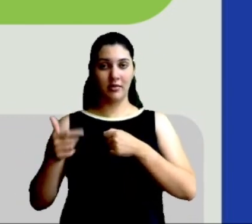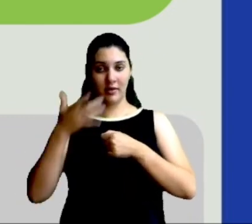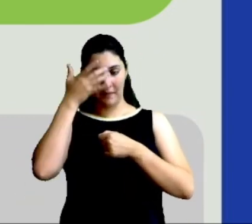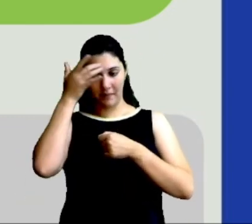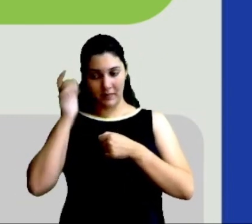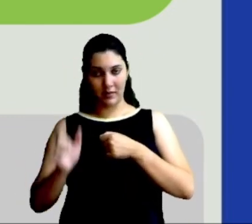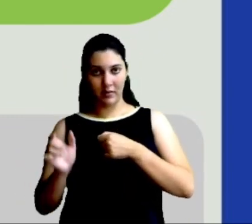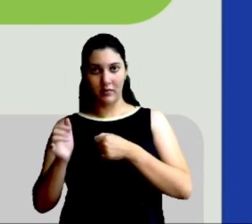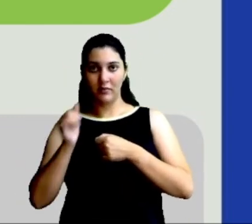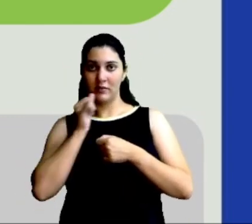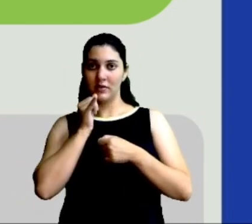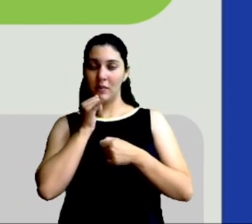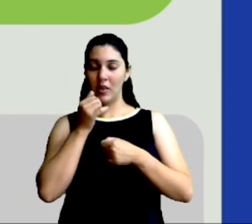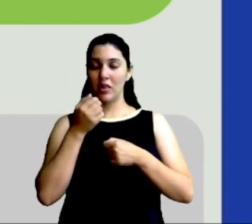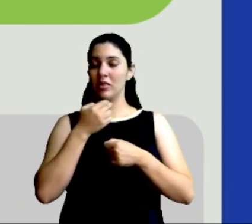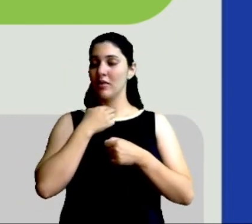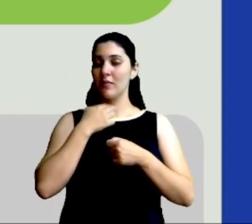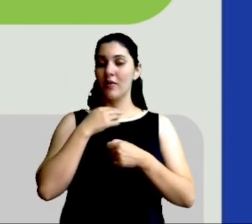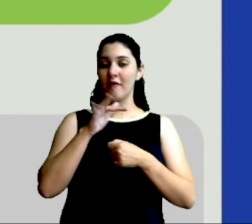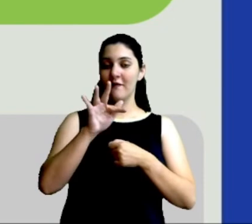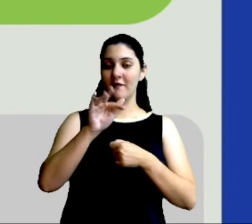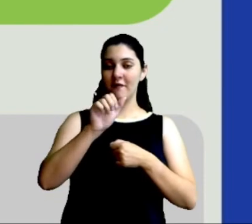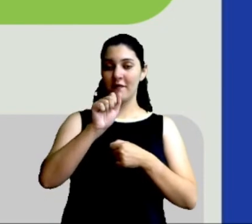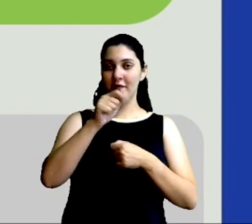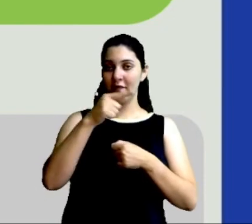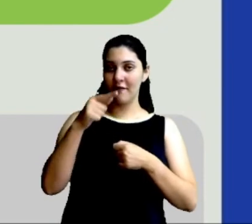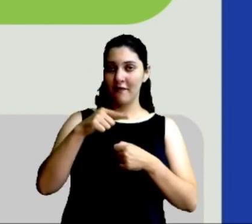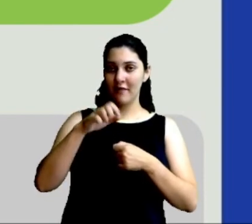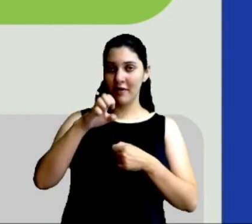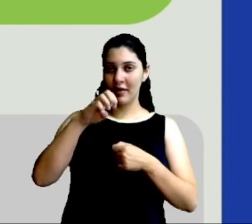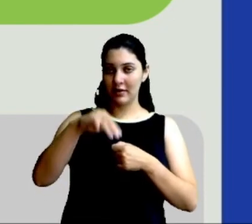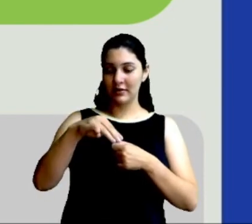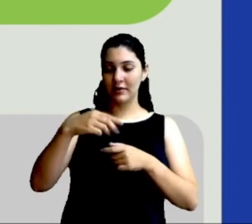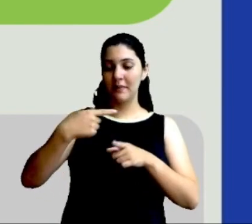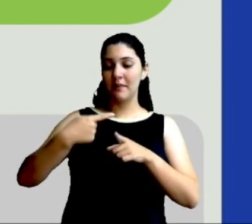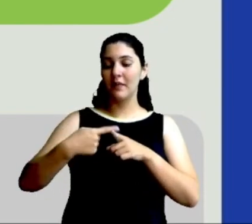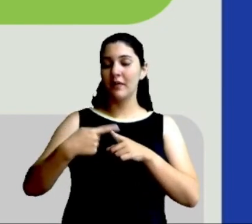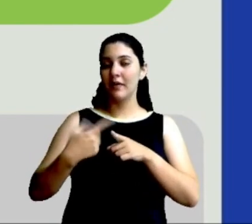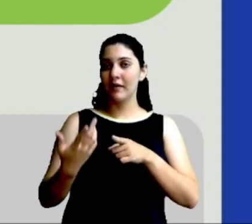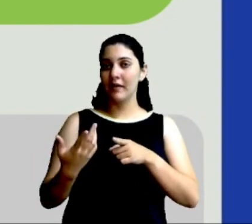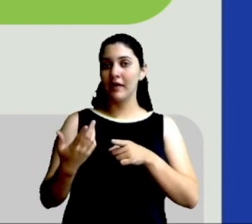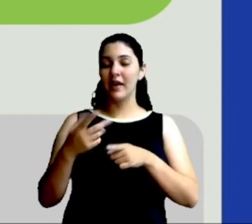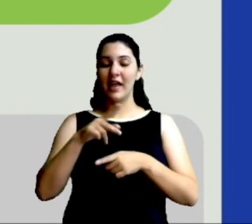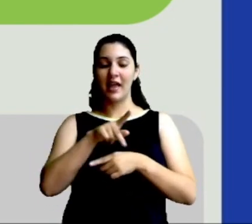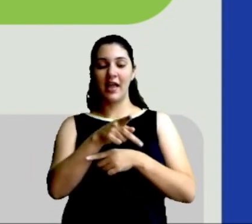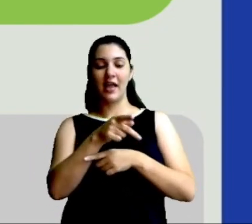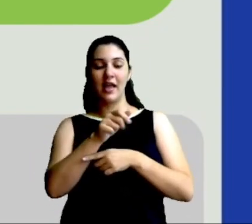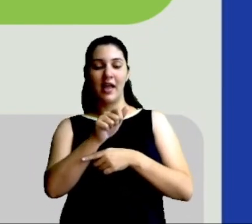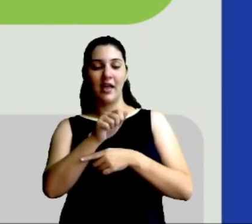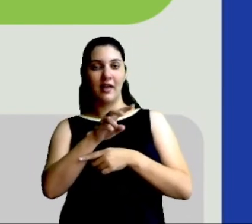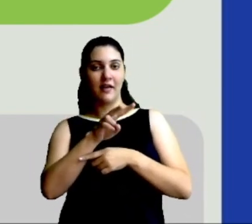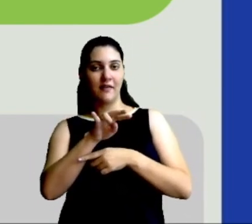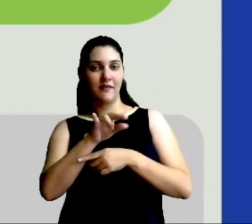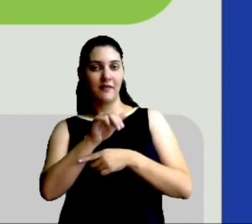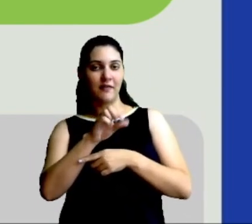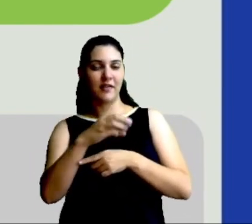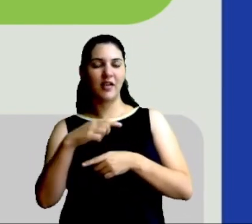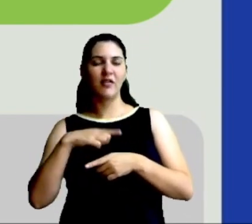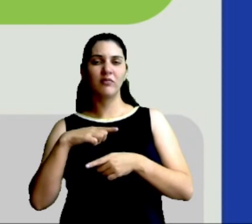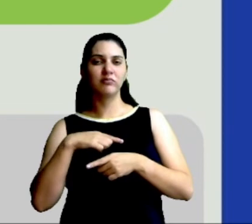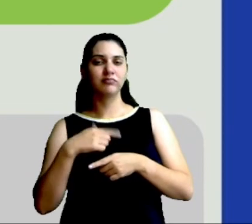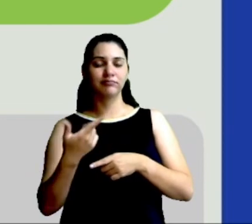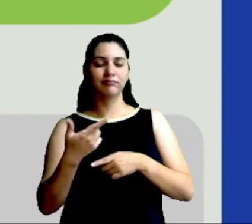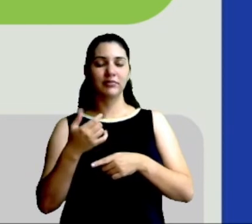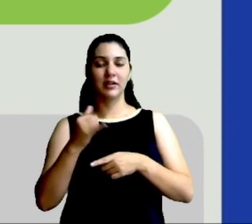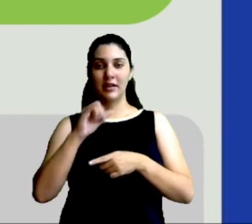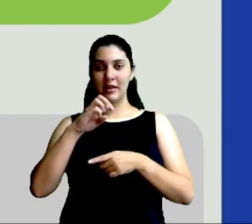ficar fazem muitos anos, certo? Por que não haviam? Porque também é um verbo impessoal, ele não pode ficar haviam,